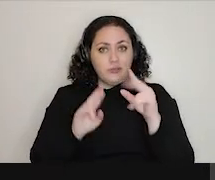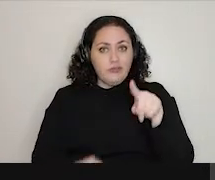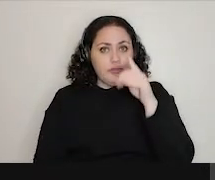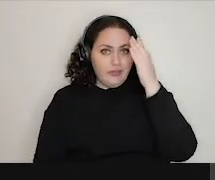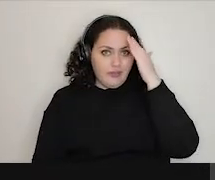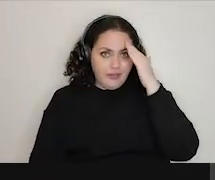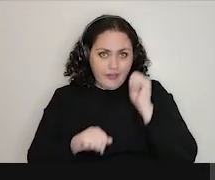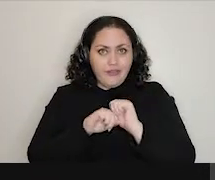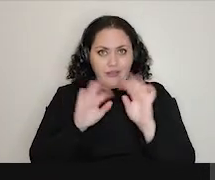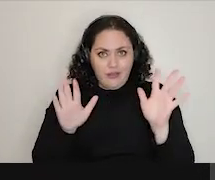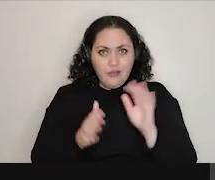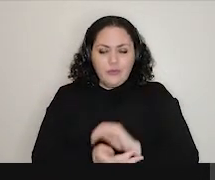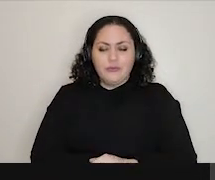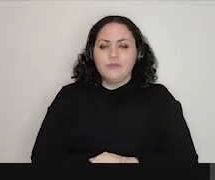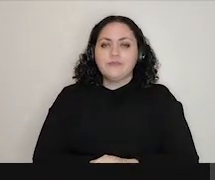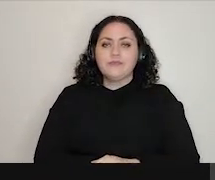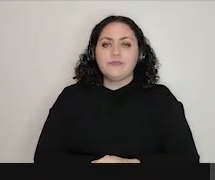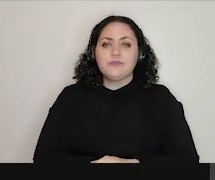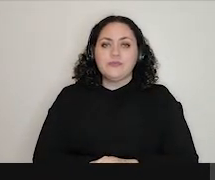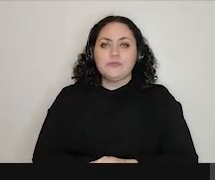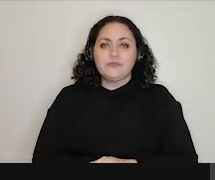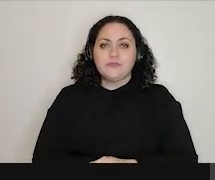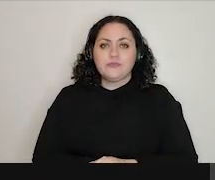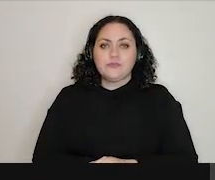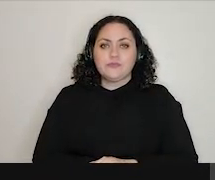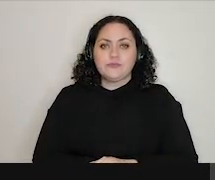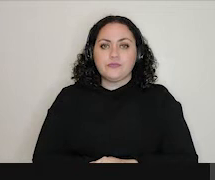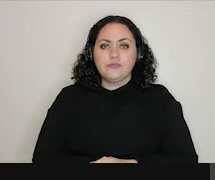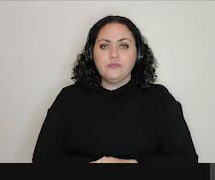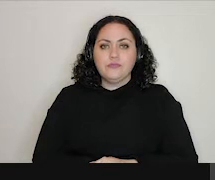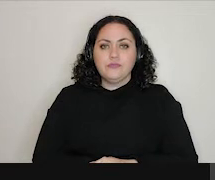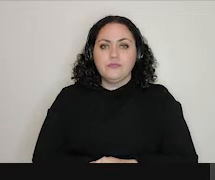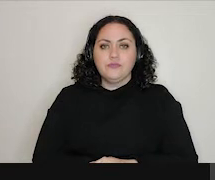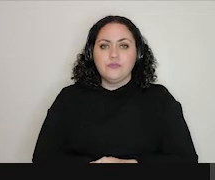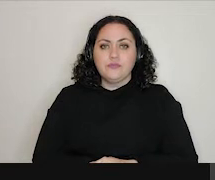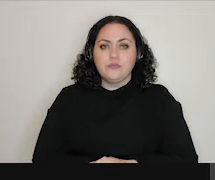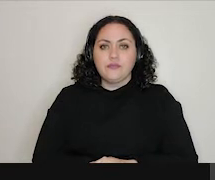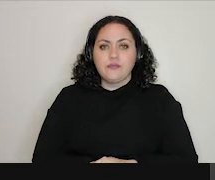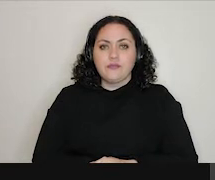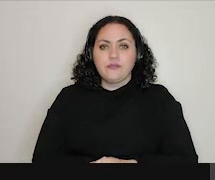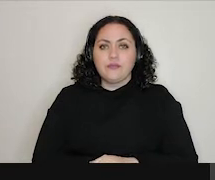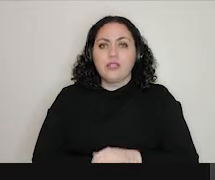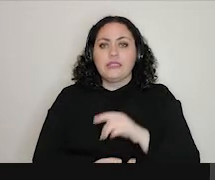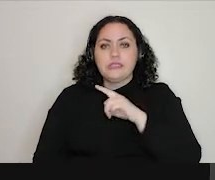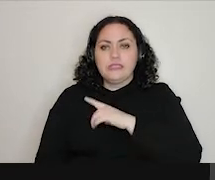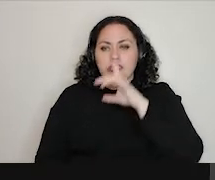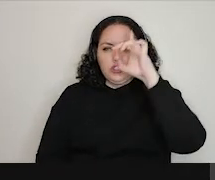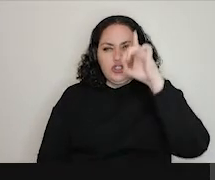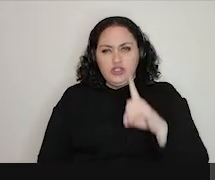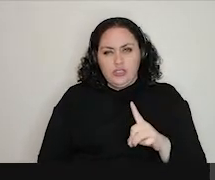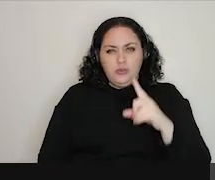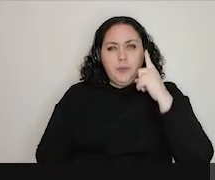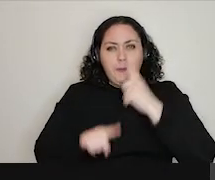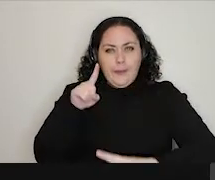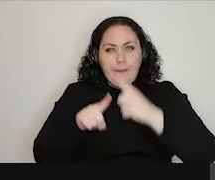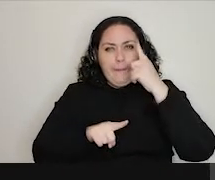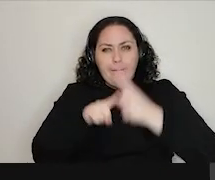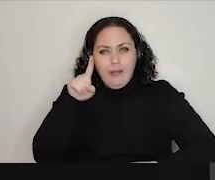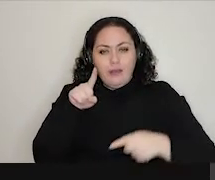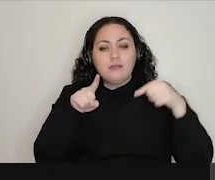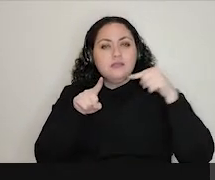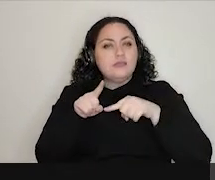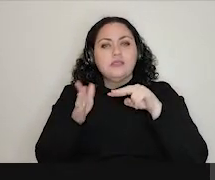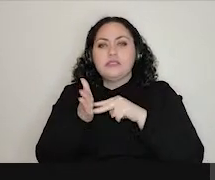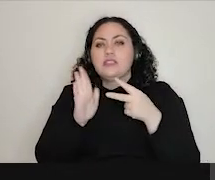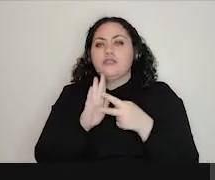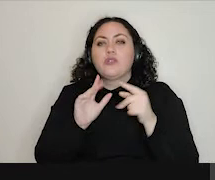tá? Espero que esteja ficando claro, né, para vocês. A gente atrela aqui, né, a violação de